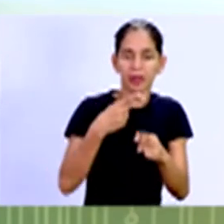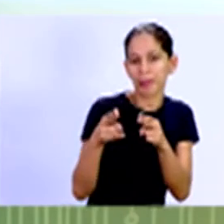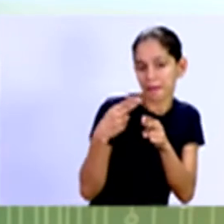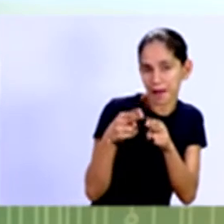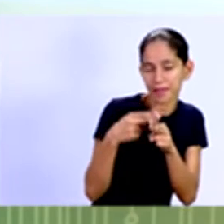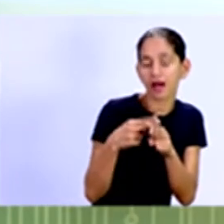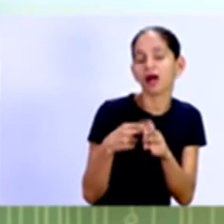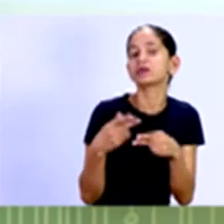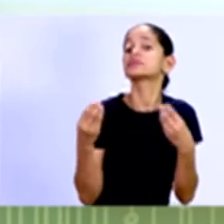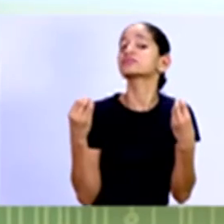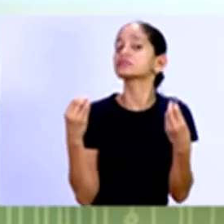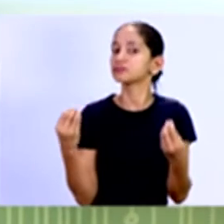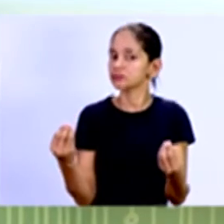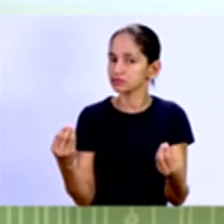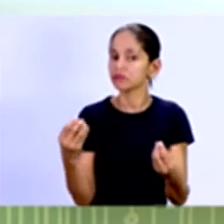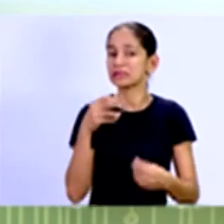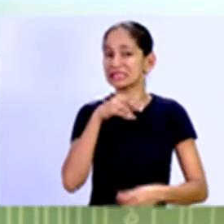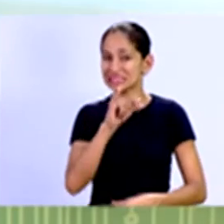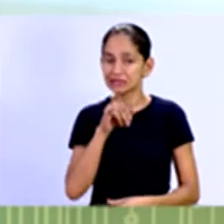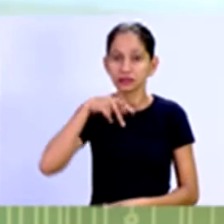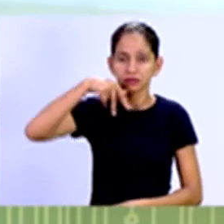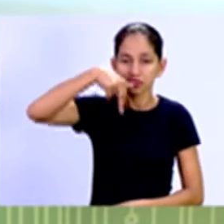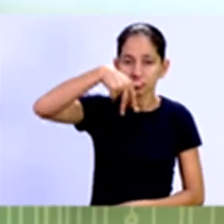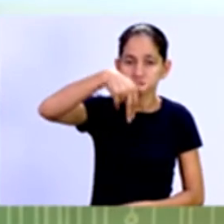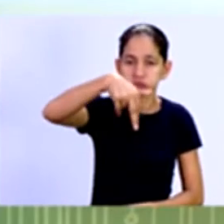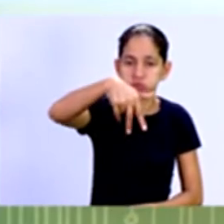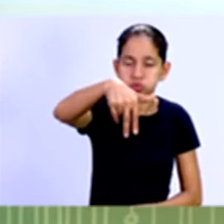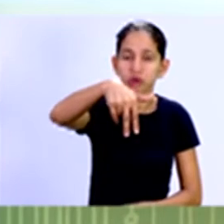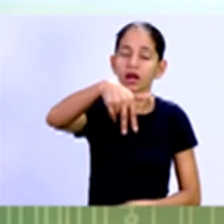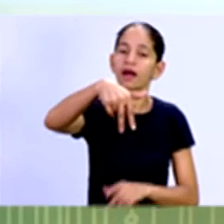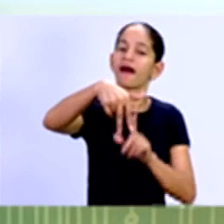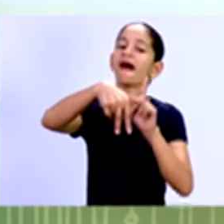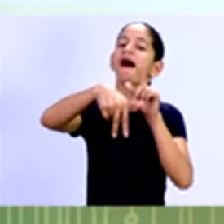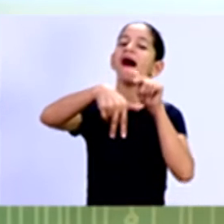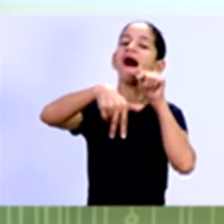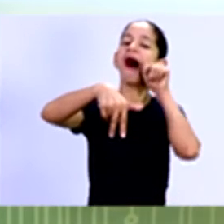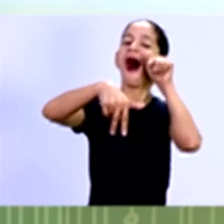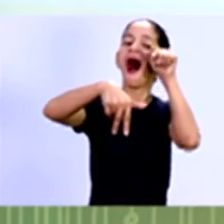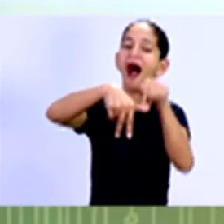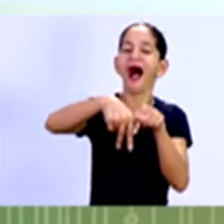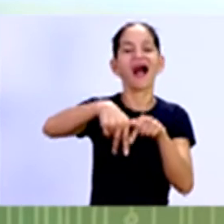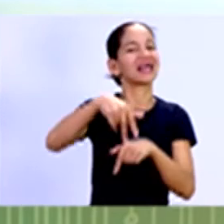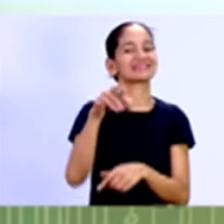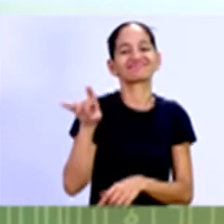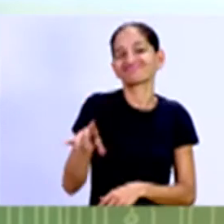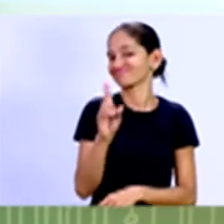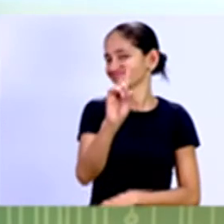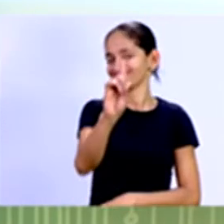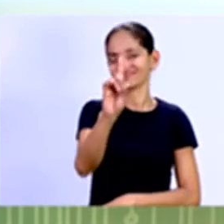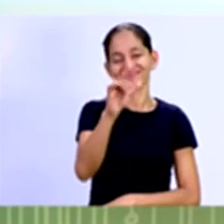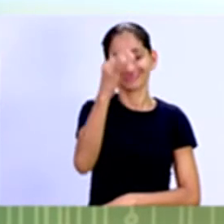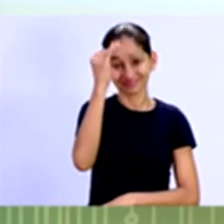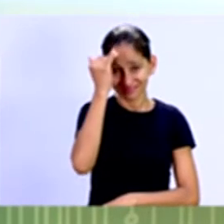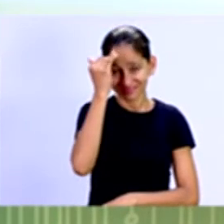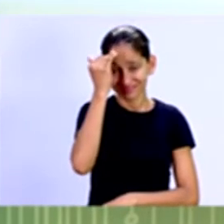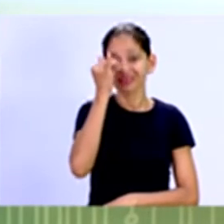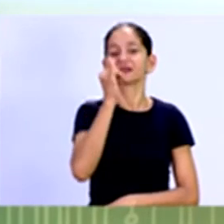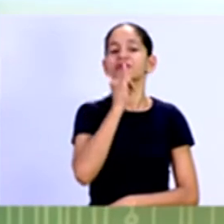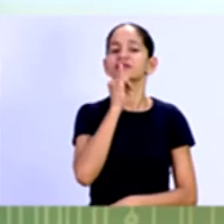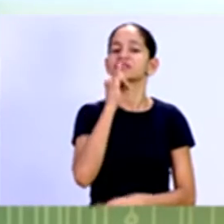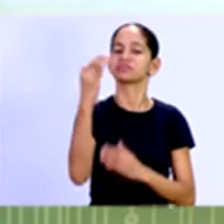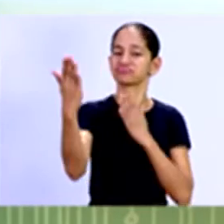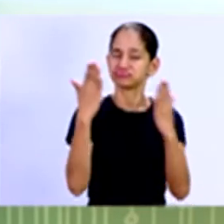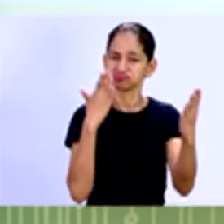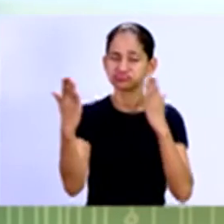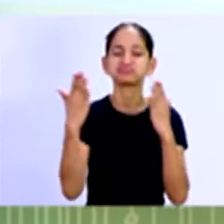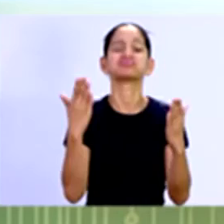ele joga. Talvez se ele tivesse a pé, né, bastante visível, talvez ele não jogasse. Então isso é um exemplo muito